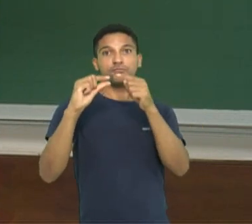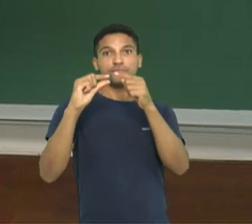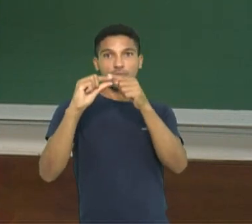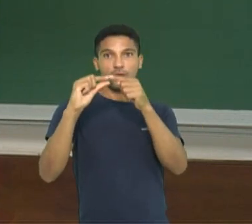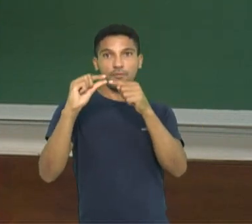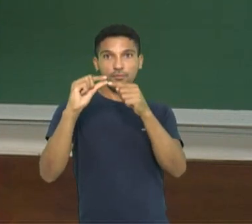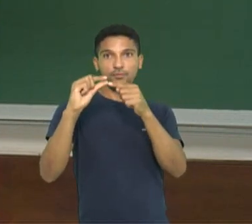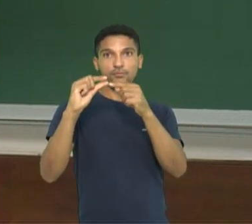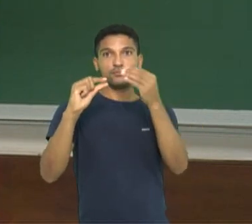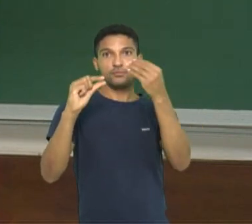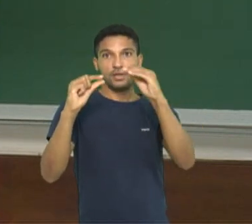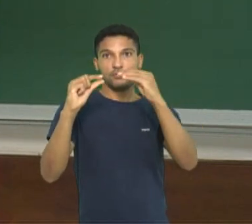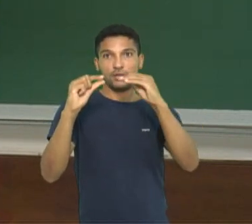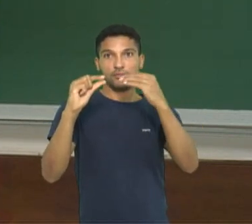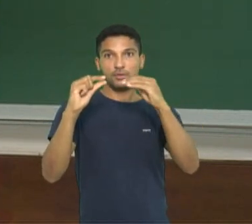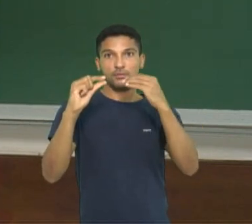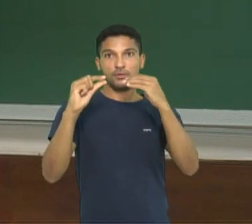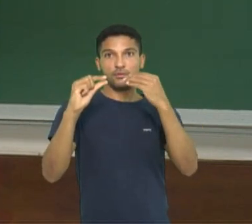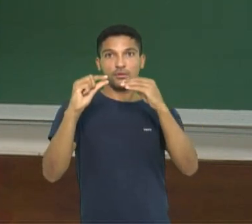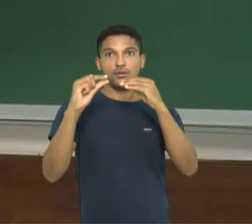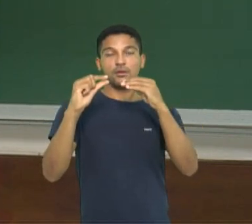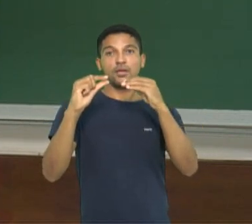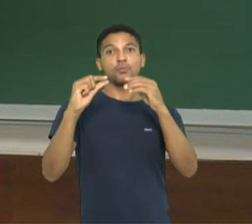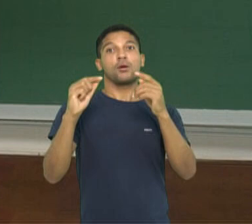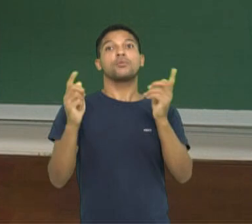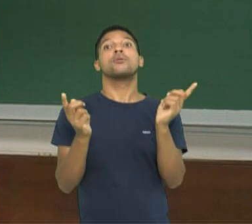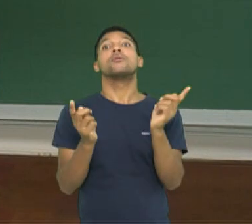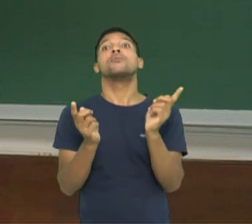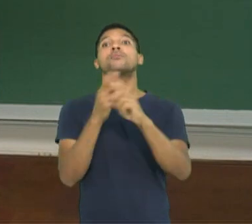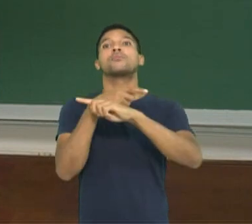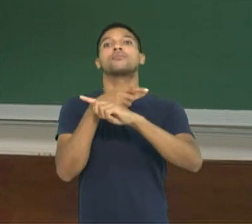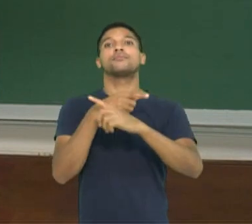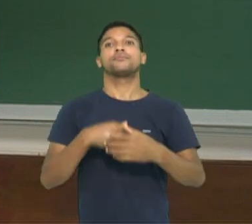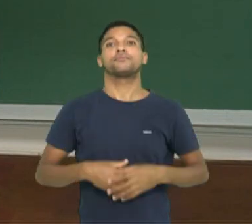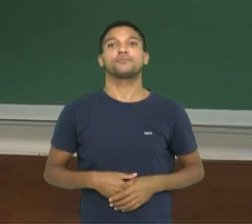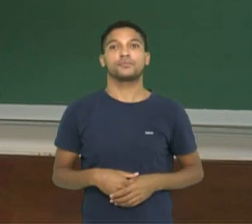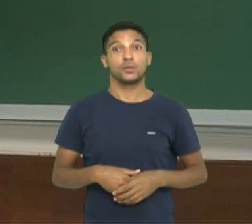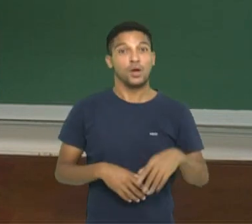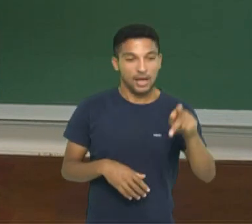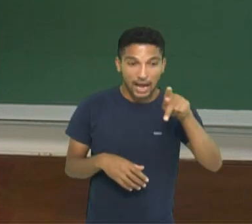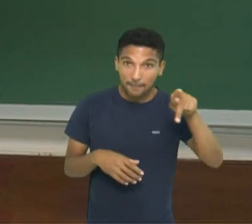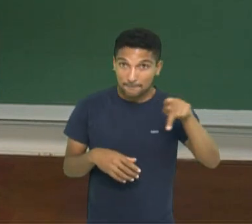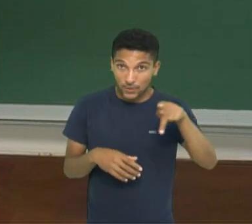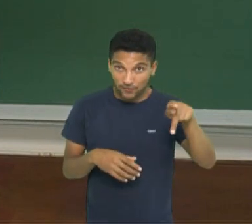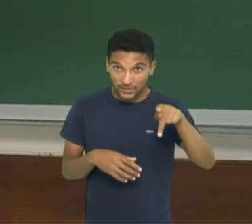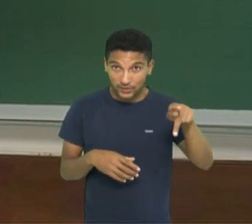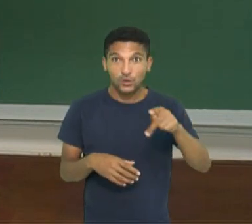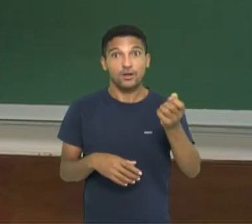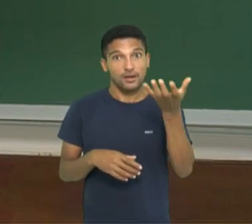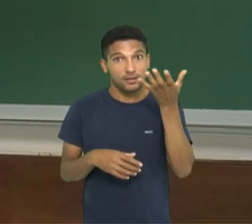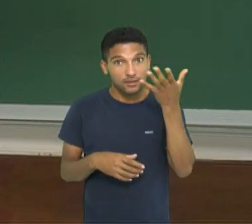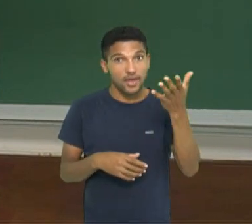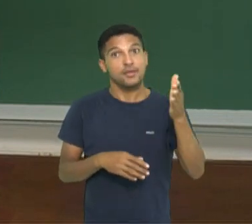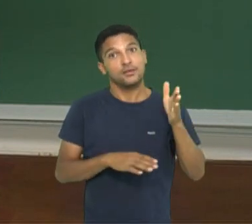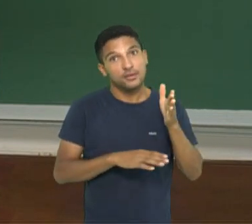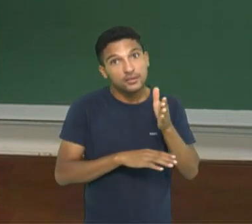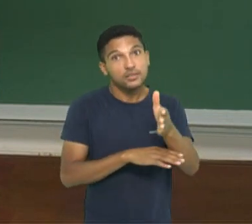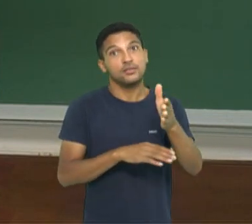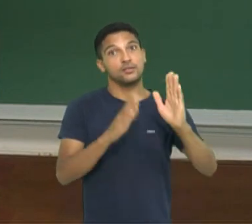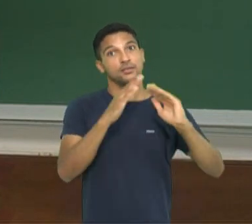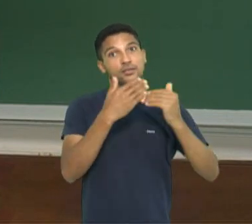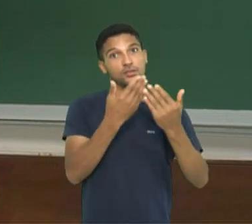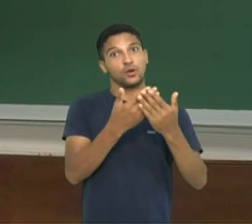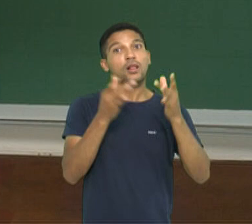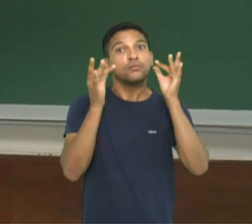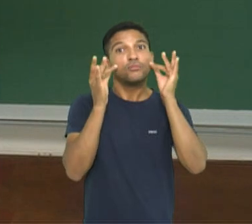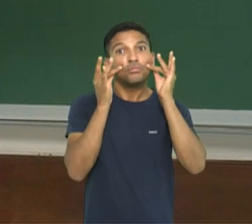A professora também queria estar na escola juntamente com os estudantes, né? Porém, não podemos porque temos que fazer atividades